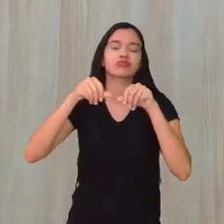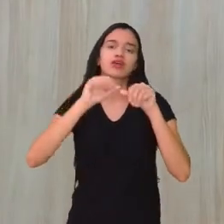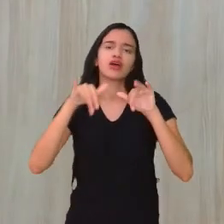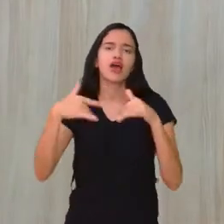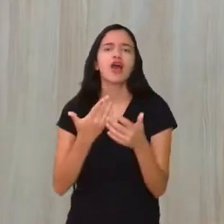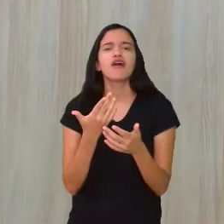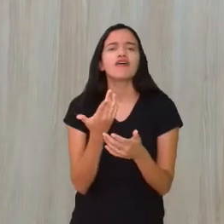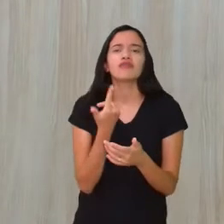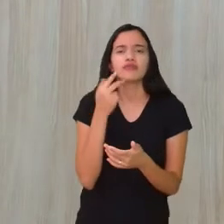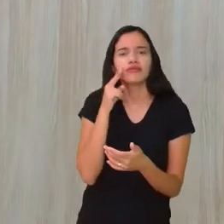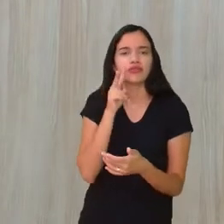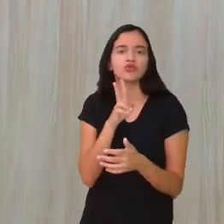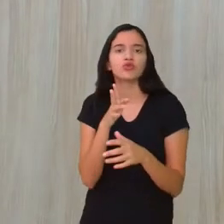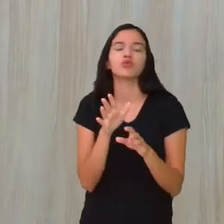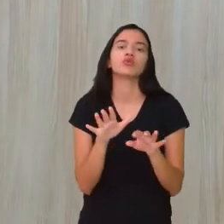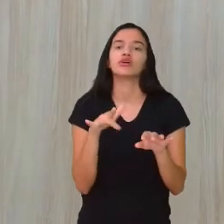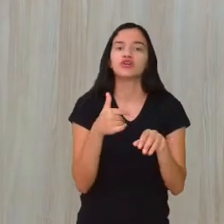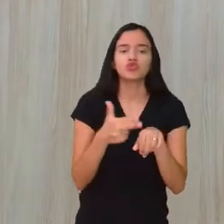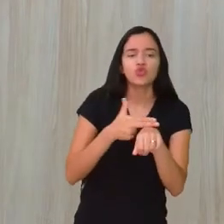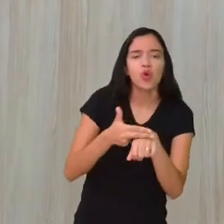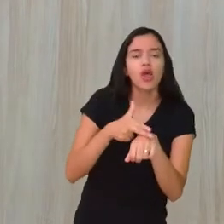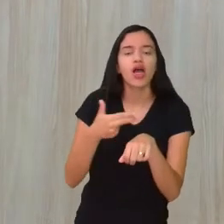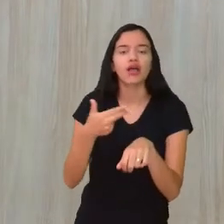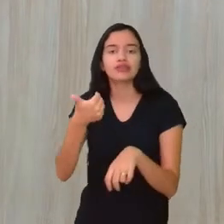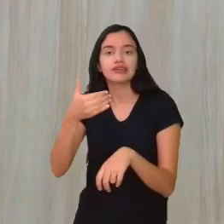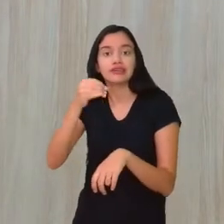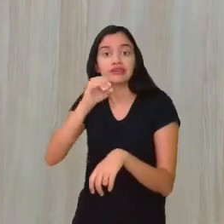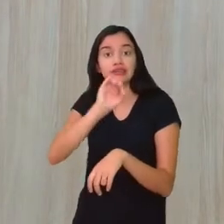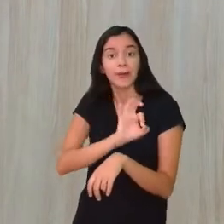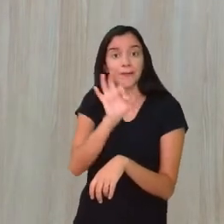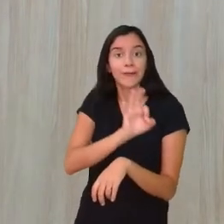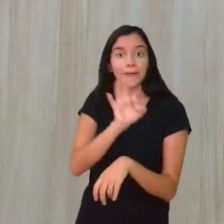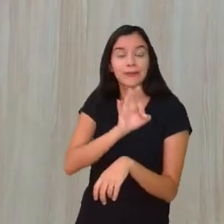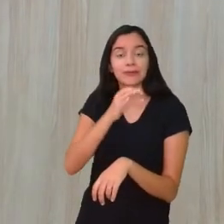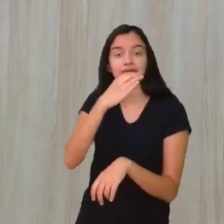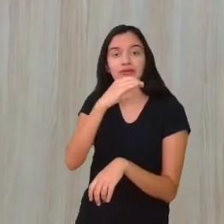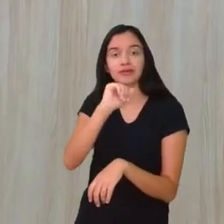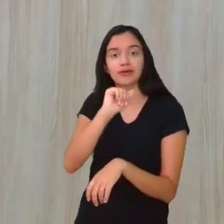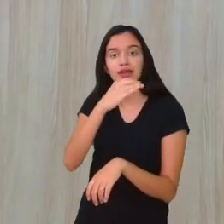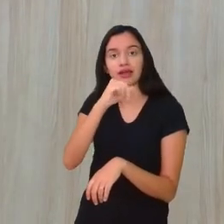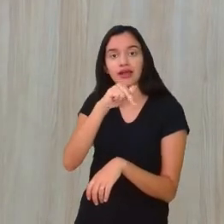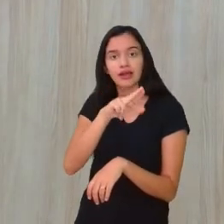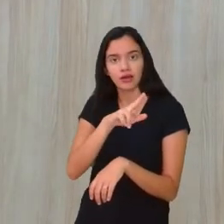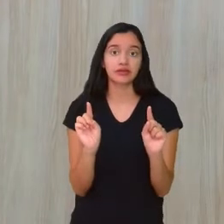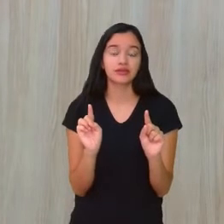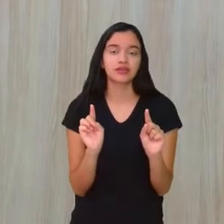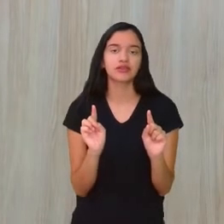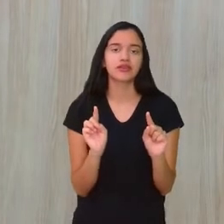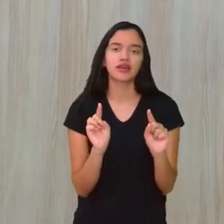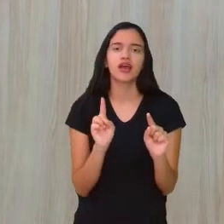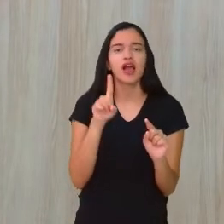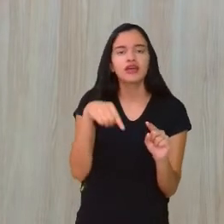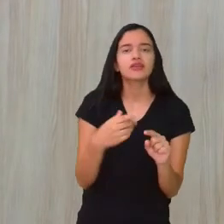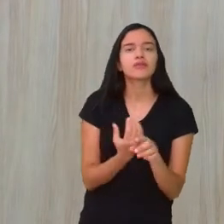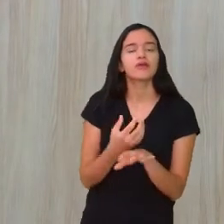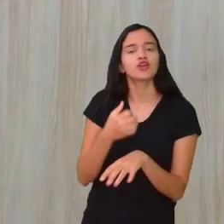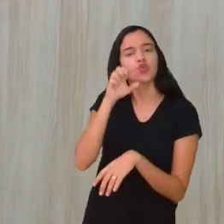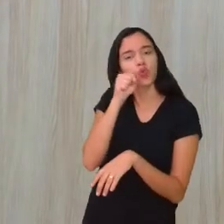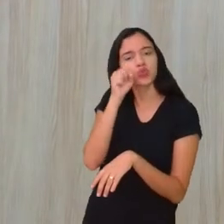espanhóis. Os povos, eu prefiro utilizar o termo mesoamericanos, né? Mesoamericanos porque eles têm sua